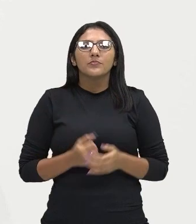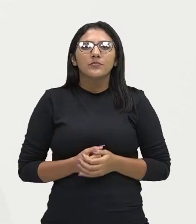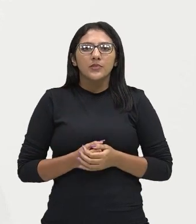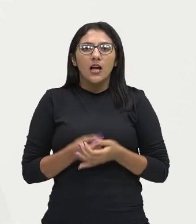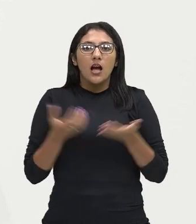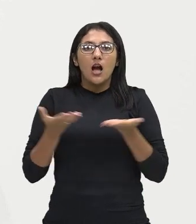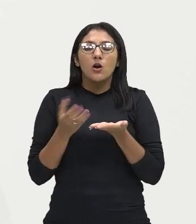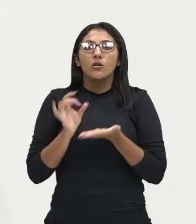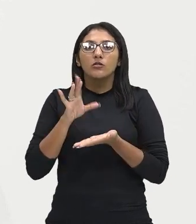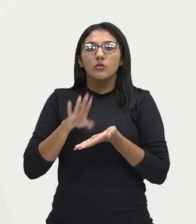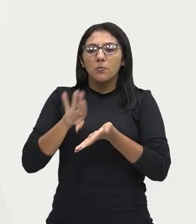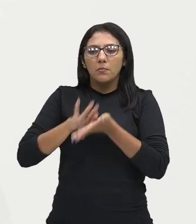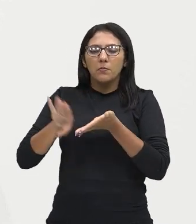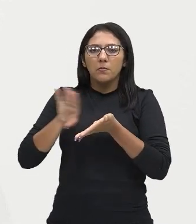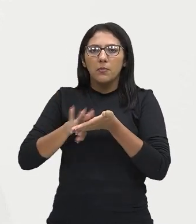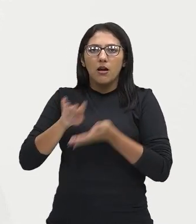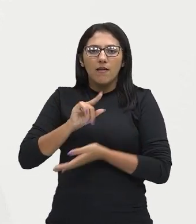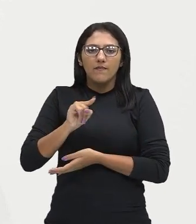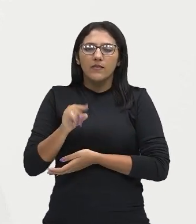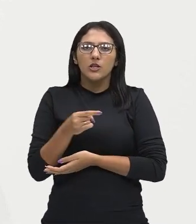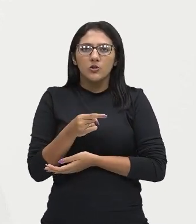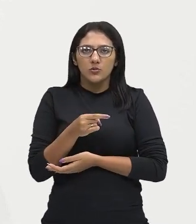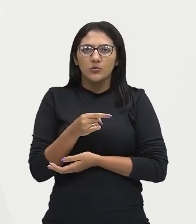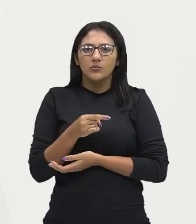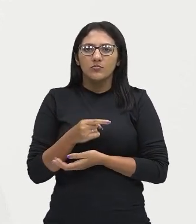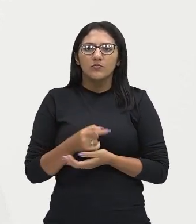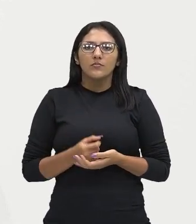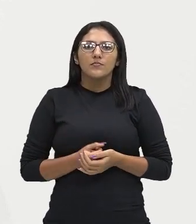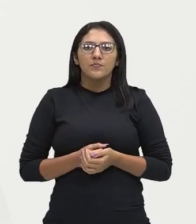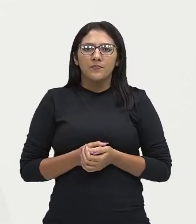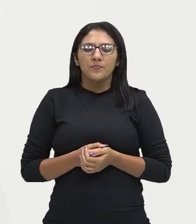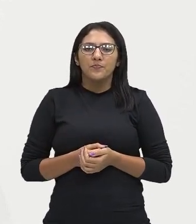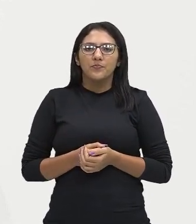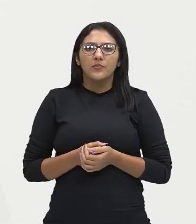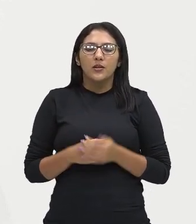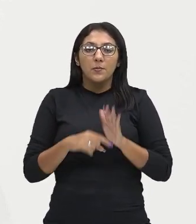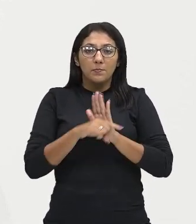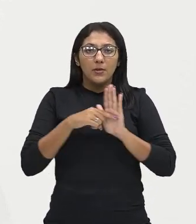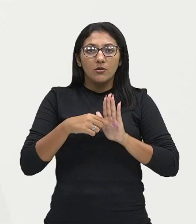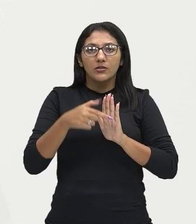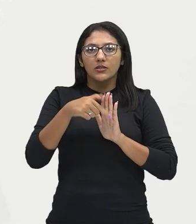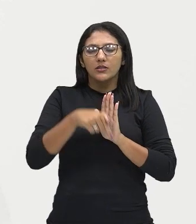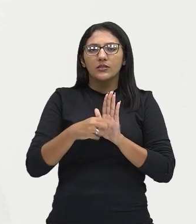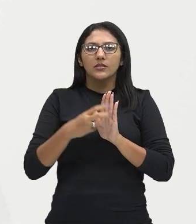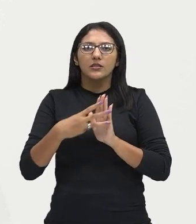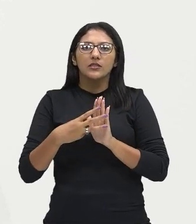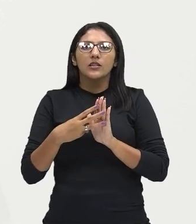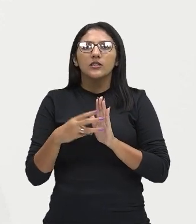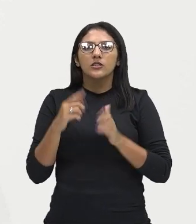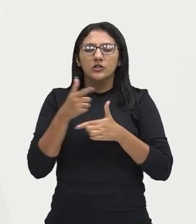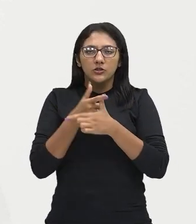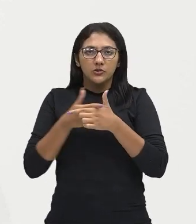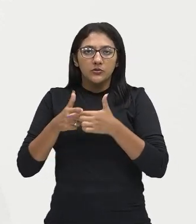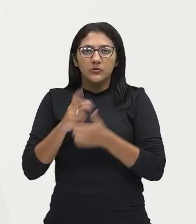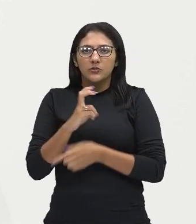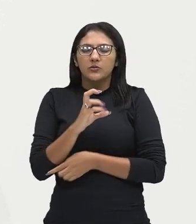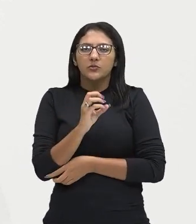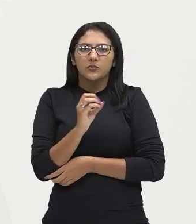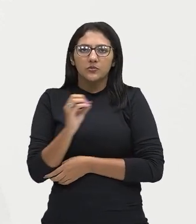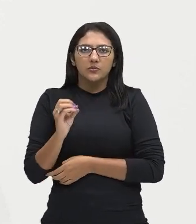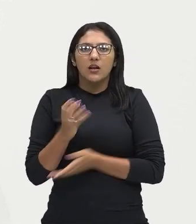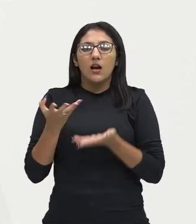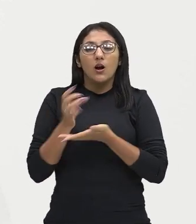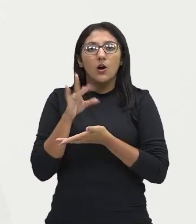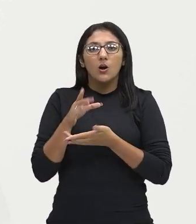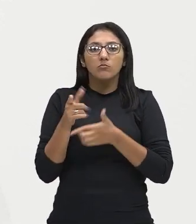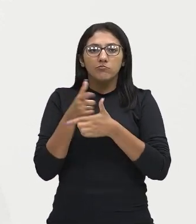vamos suprimir as vírgulas. Elimina as vírgulas, ficou menos 73 dividido por 500. E a gente vai fazer a divisão,